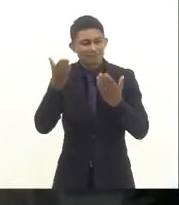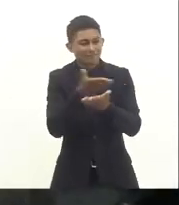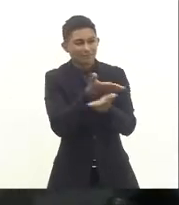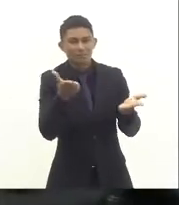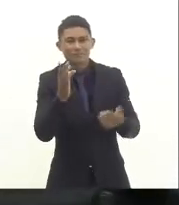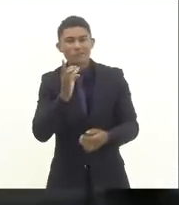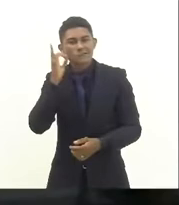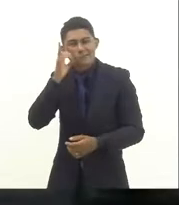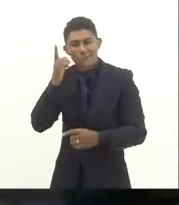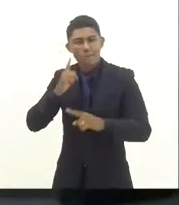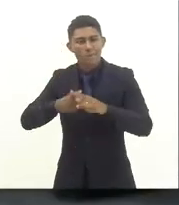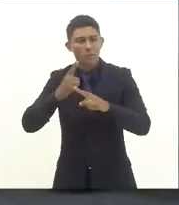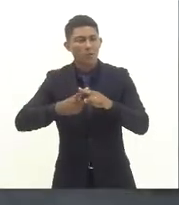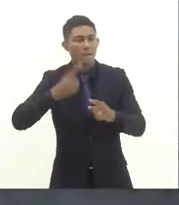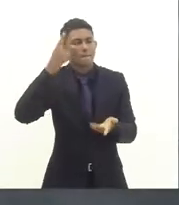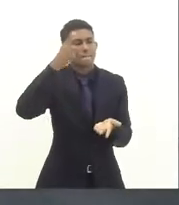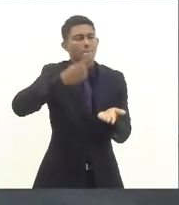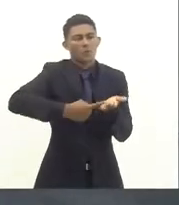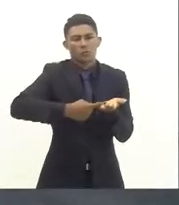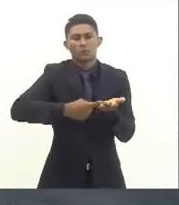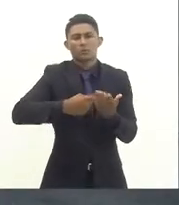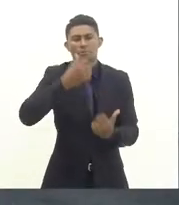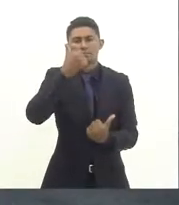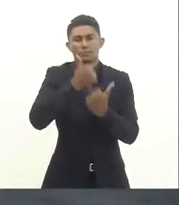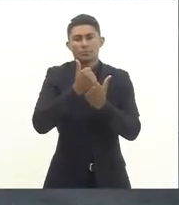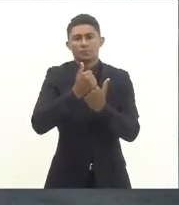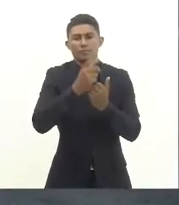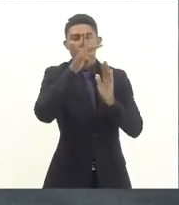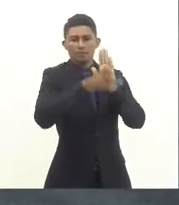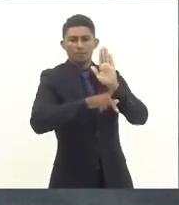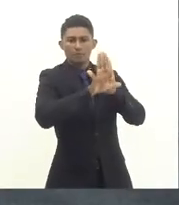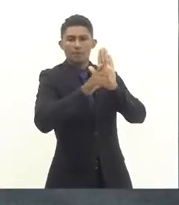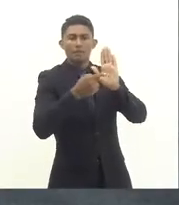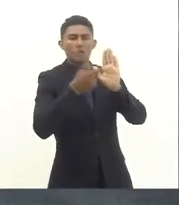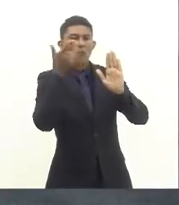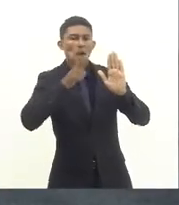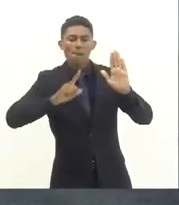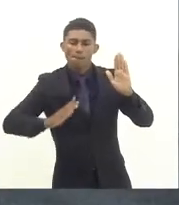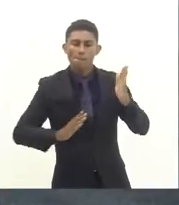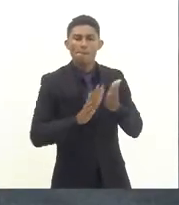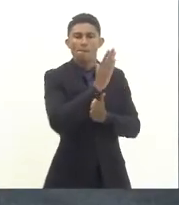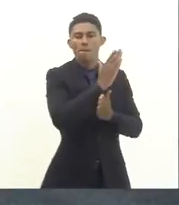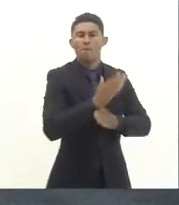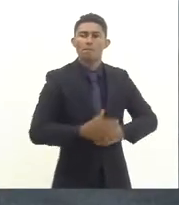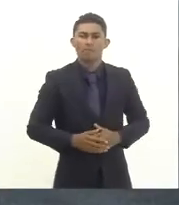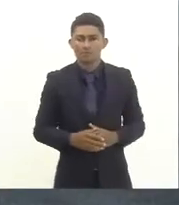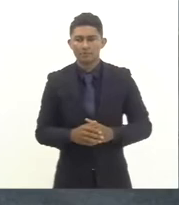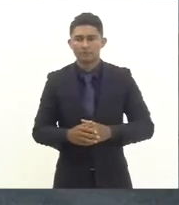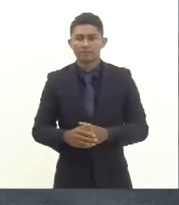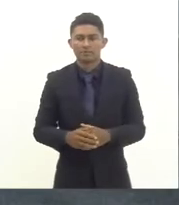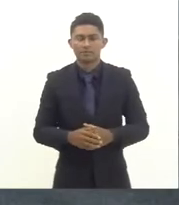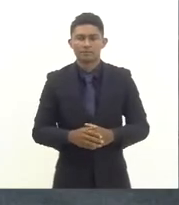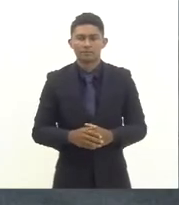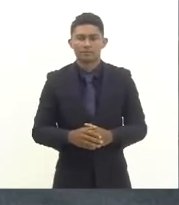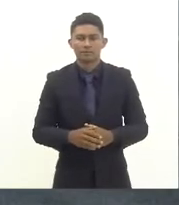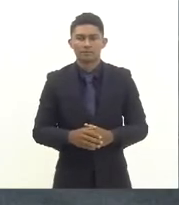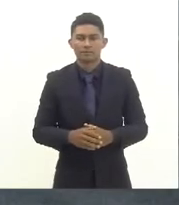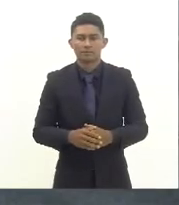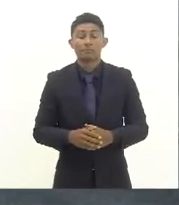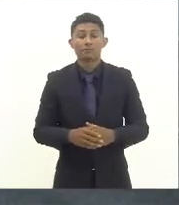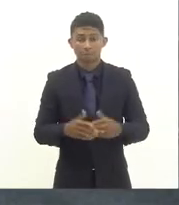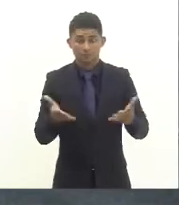Márcio Pacheco pelo acordo que foi feito para que esse projeto de lei pudesse e prosseguir seu presidente e